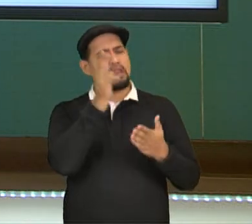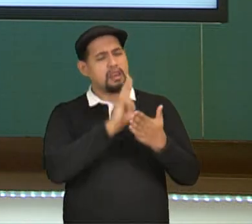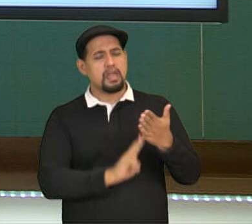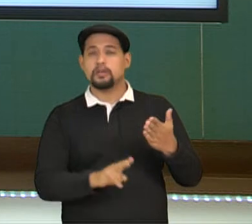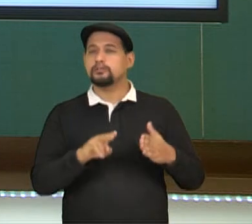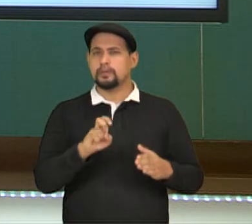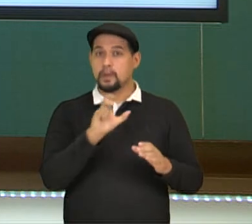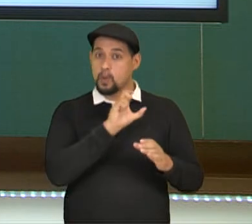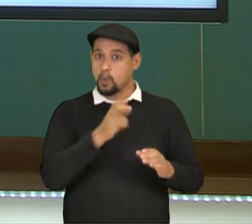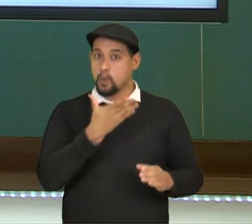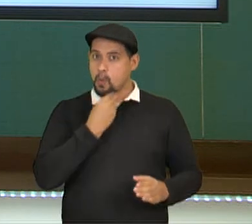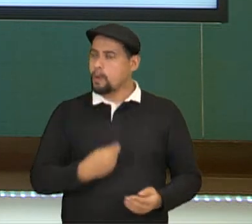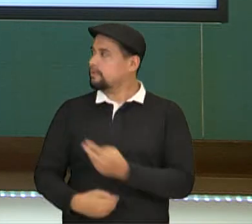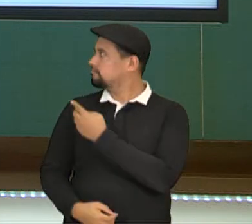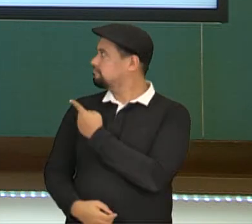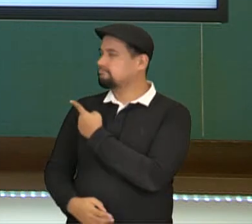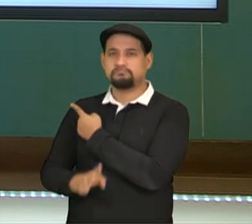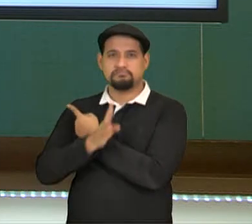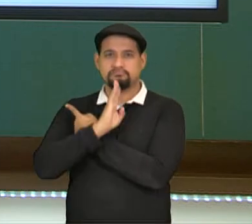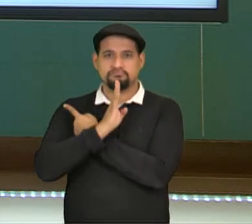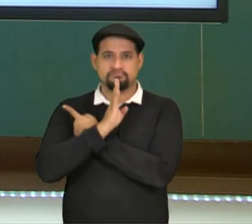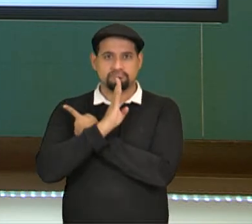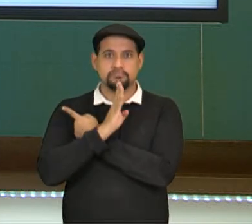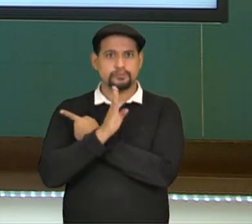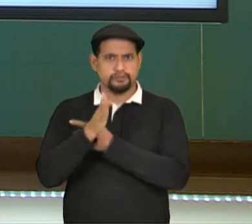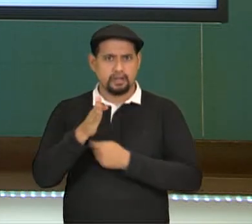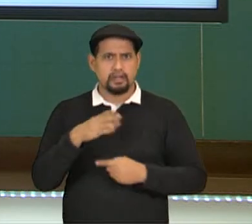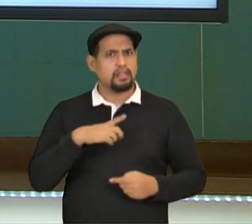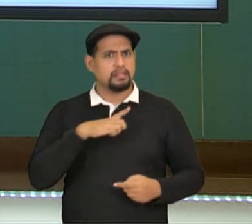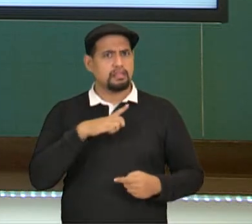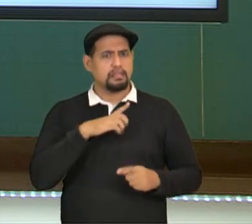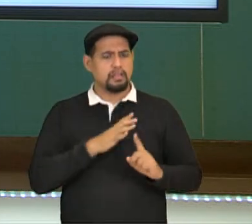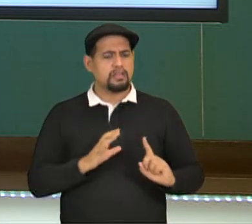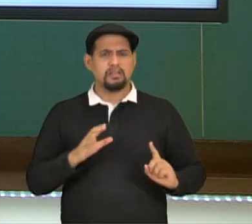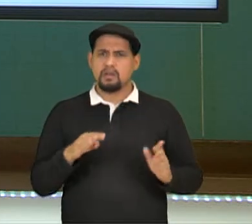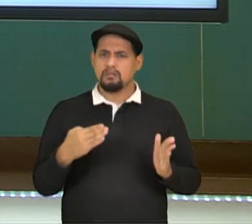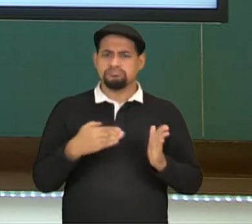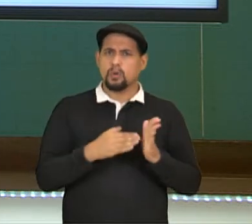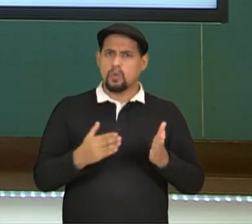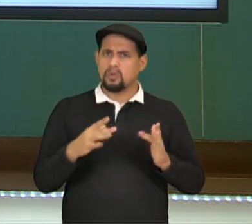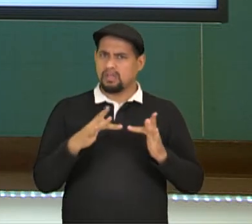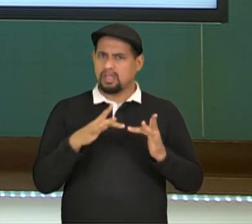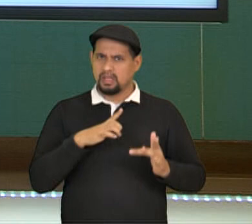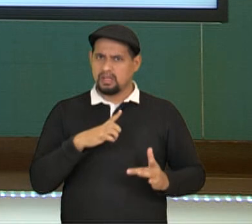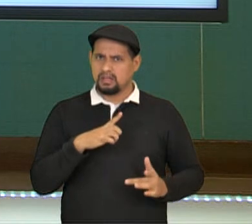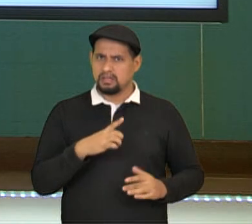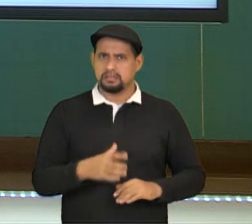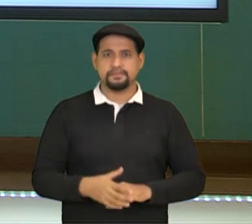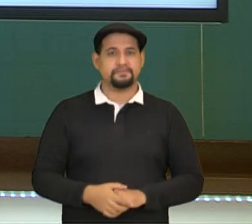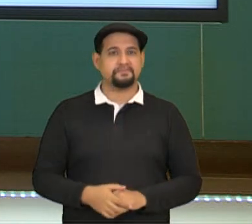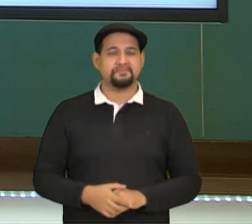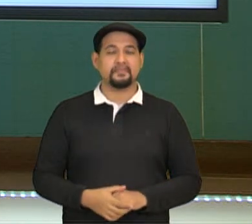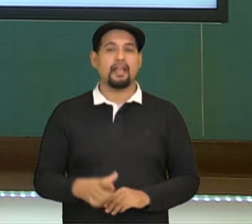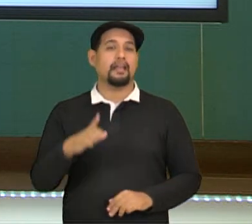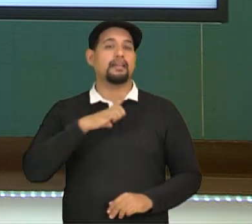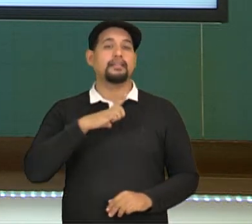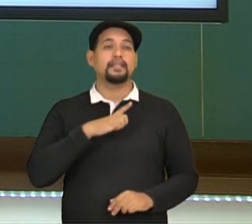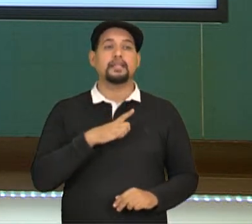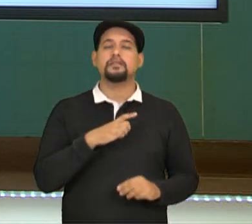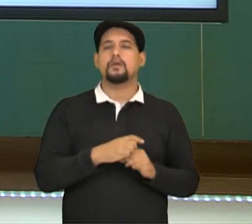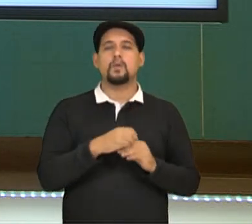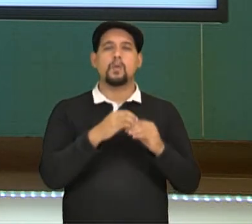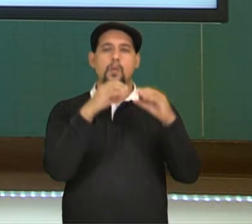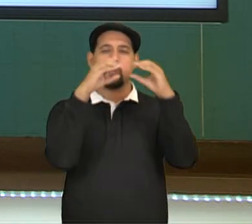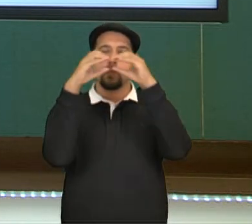de Justiniano? Vocês sabem da influência de Justiniano? Se ele tem uma influência até os dias de hoje, será? Aqui a gente tem um mosaico,